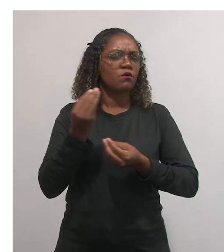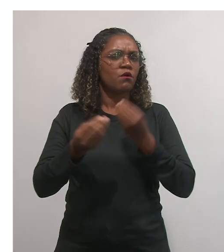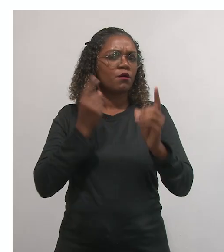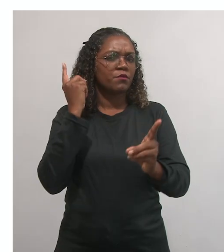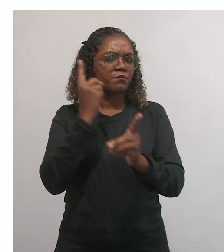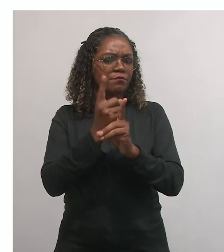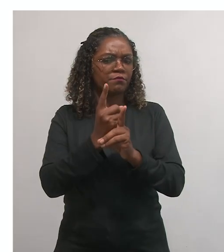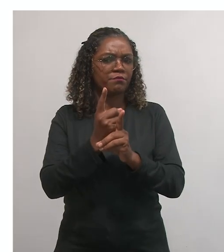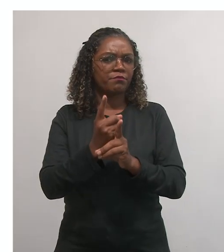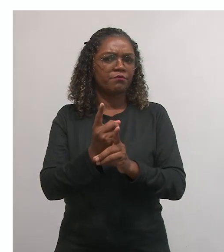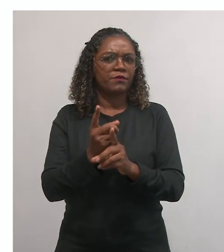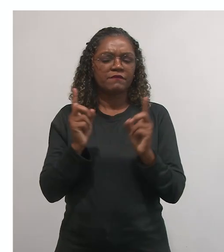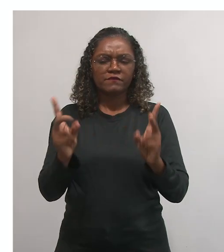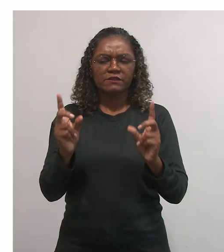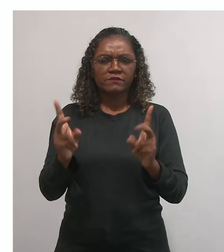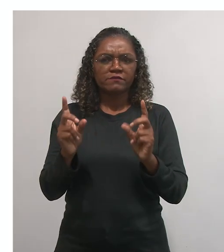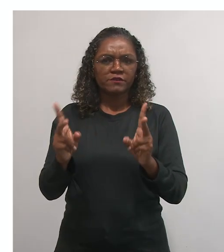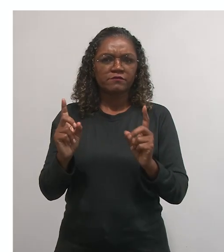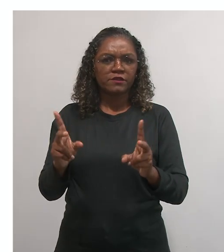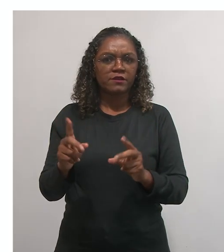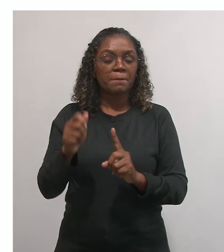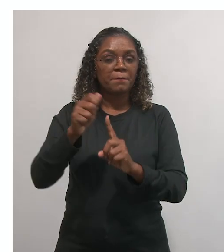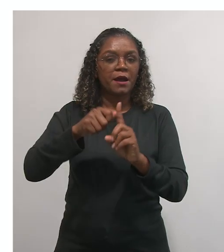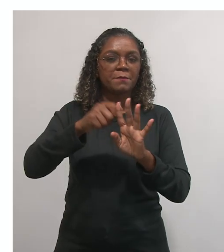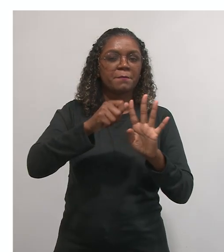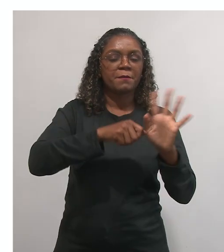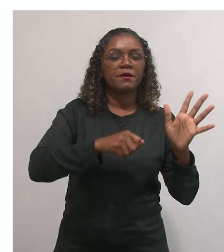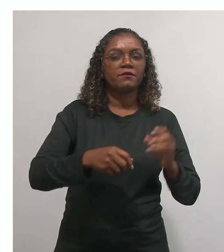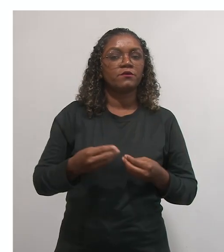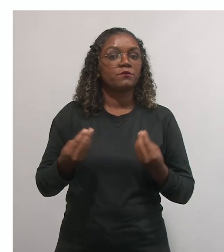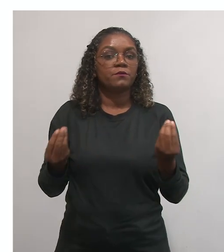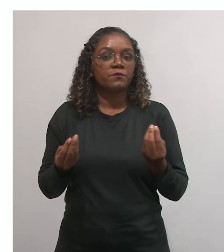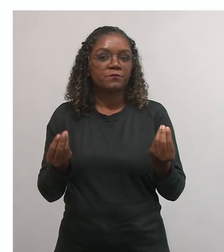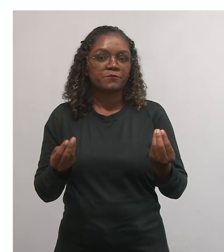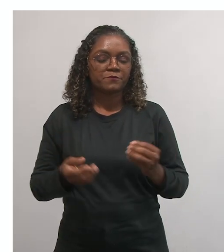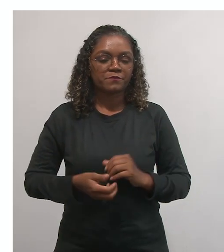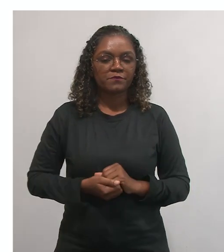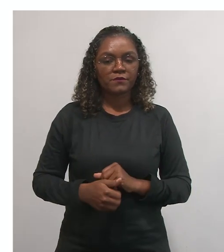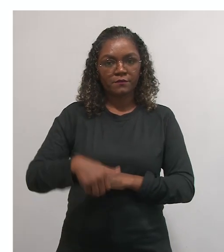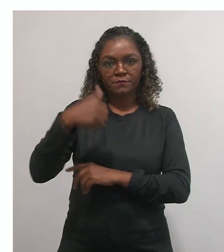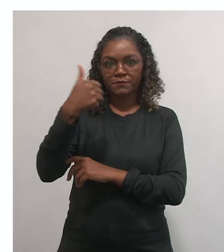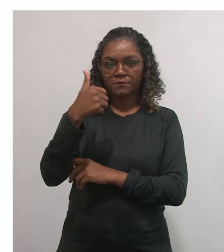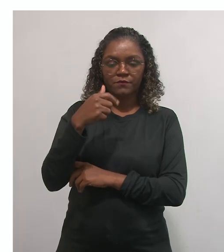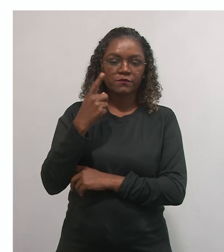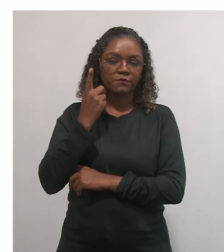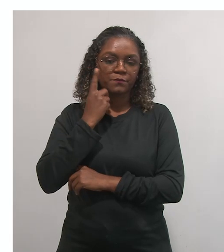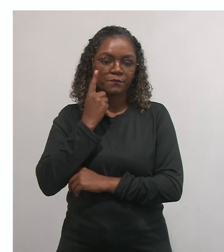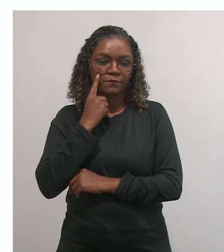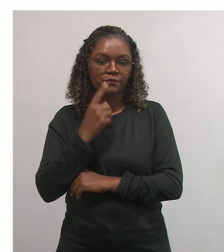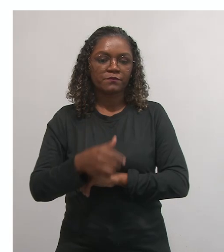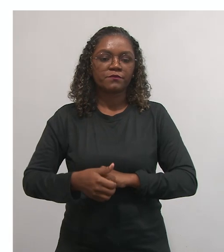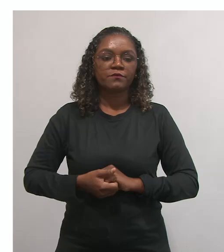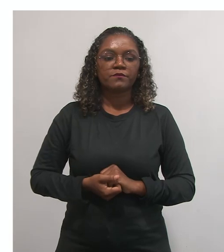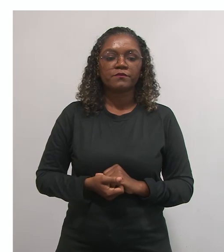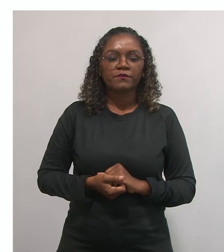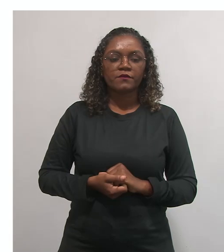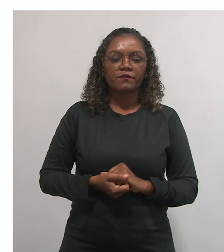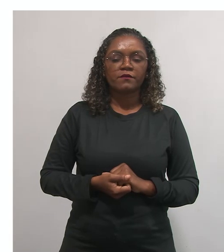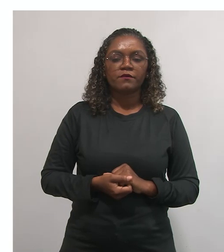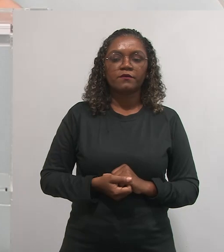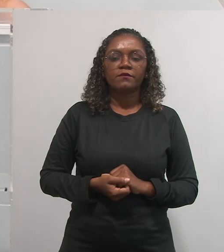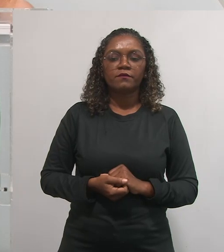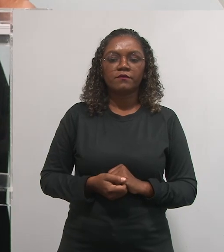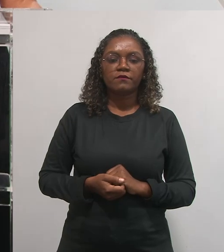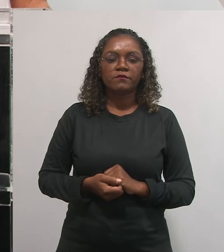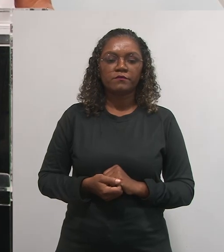que eu encontro a participação nas vendas mensais então o total por exemplo a minha produção total de desses cinco